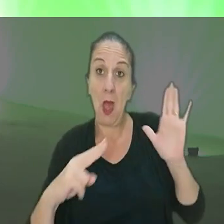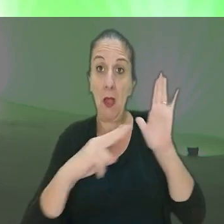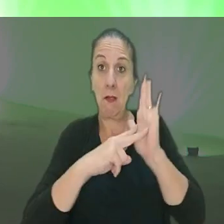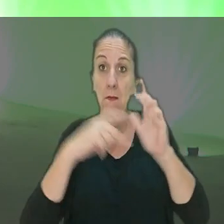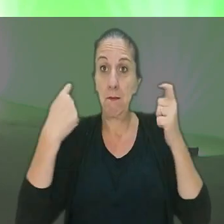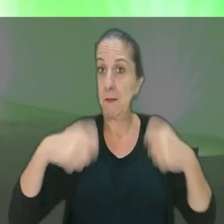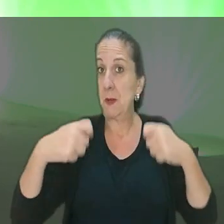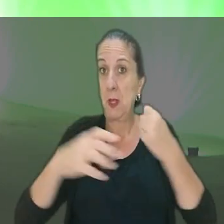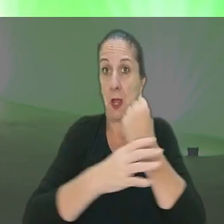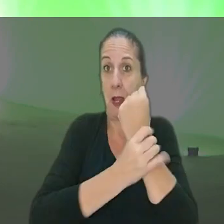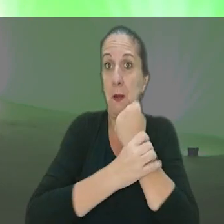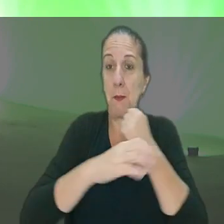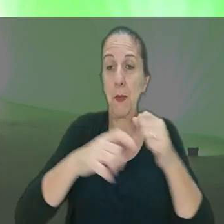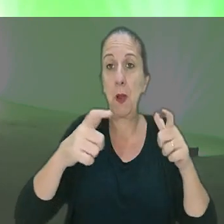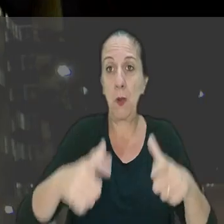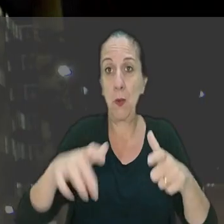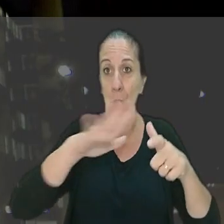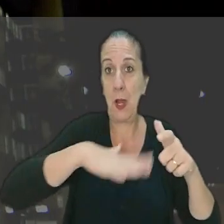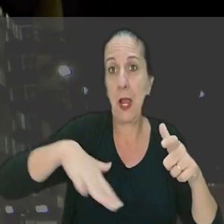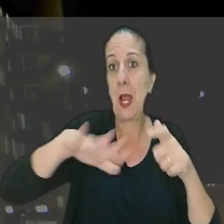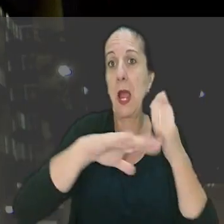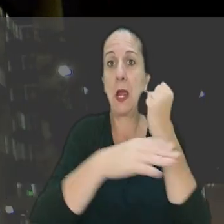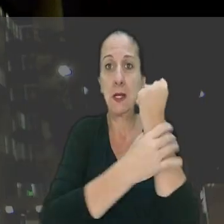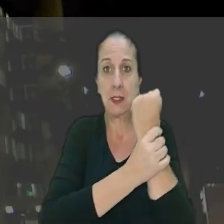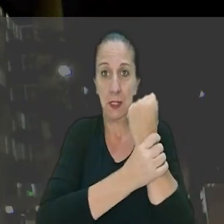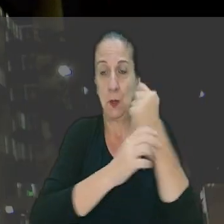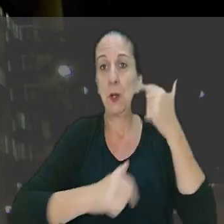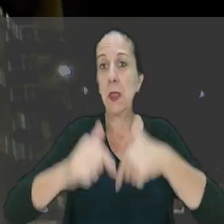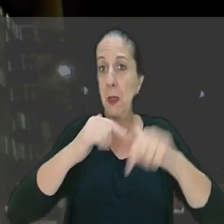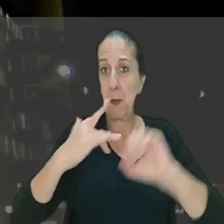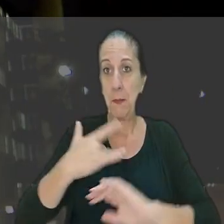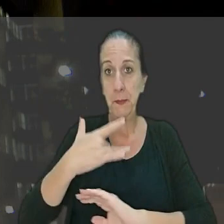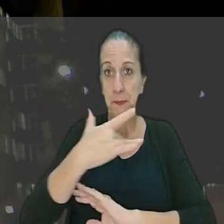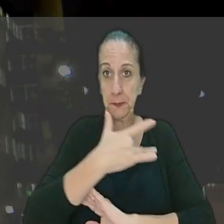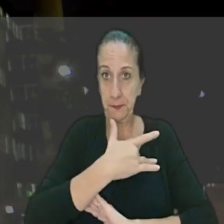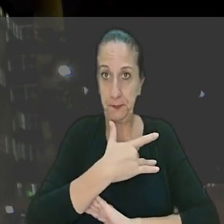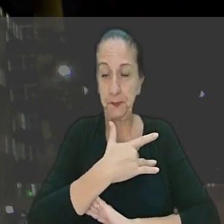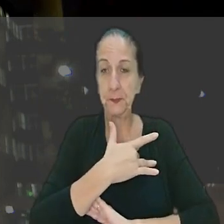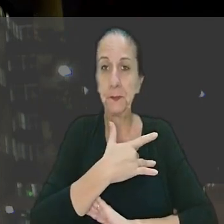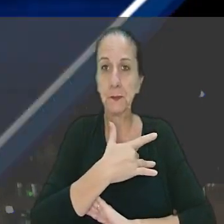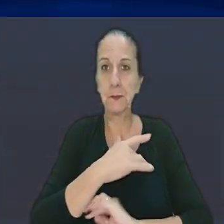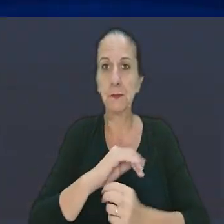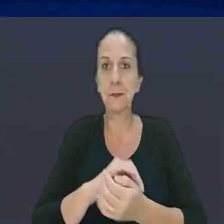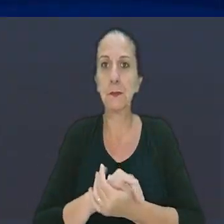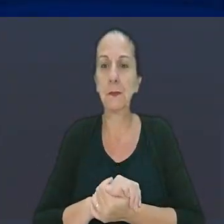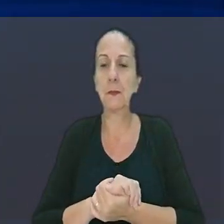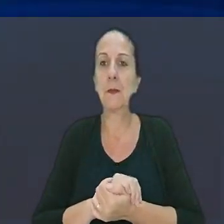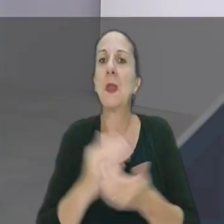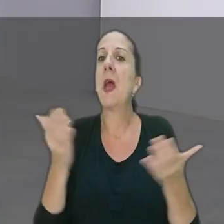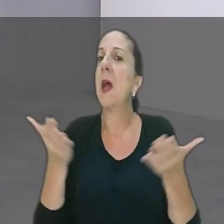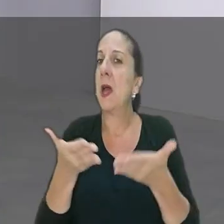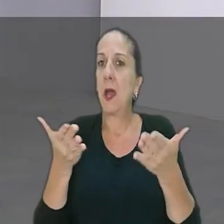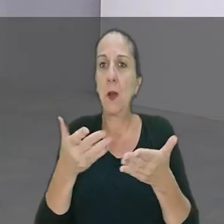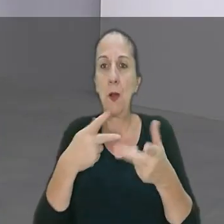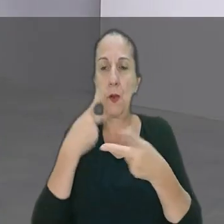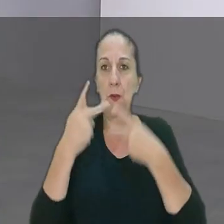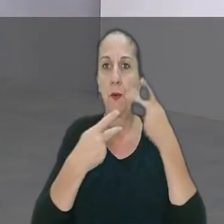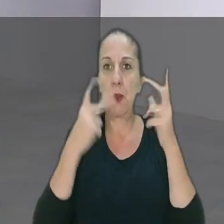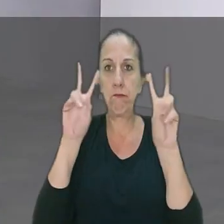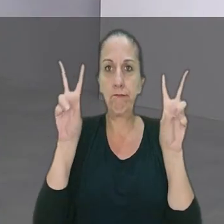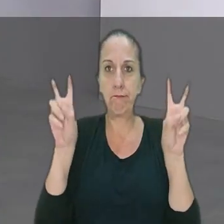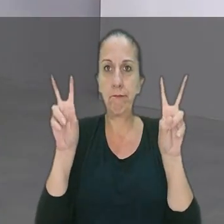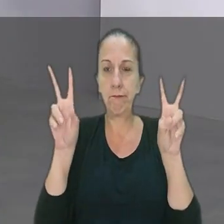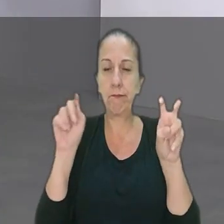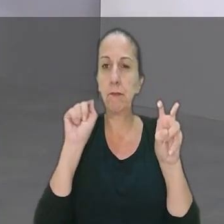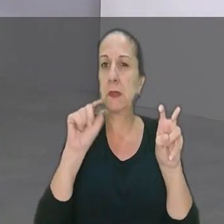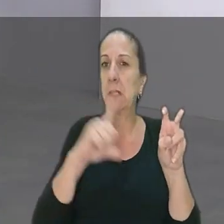alerta para a necessidade de garantir ambientes de trabalho seguros e saudáveis. E agora nós vamos falar de